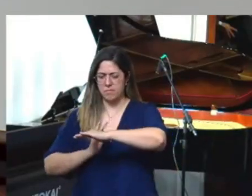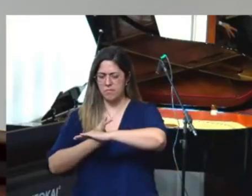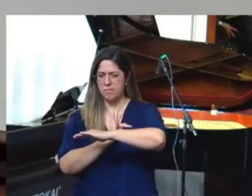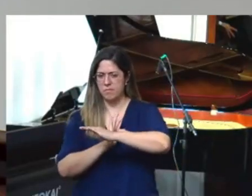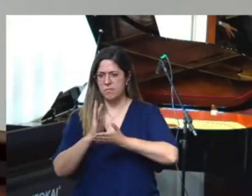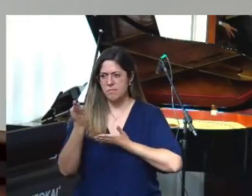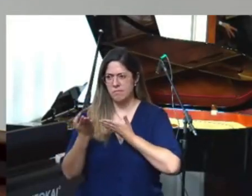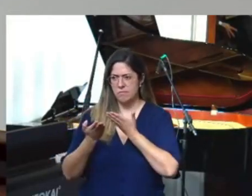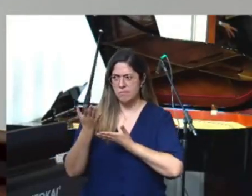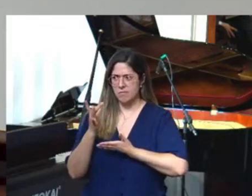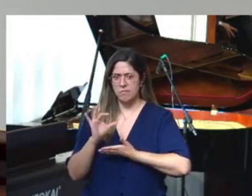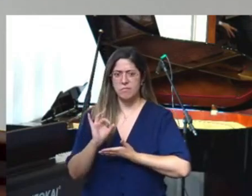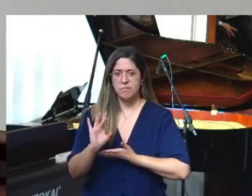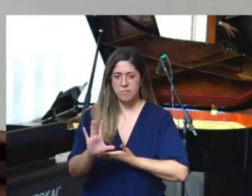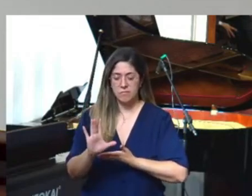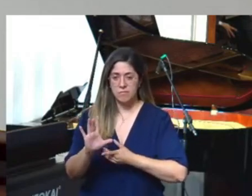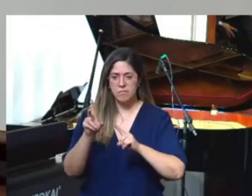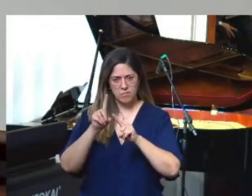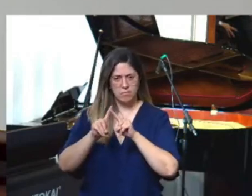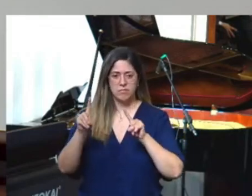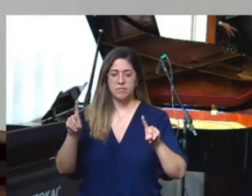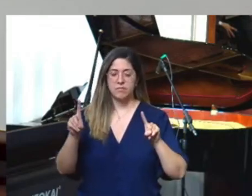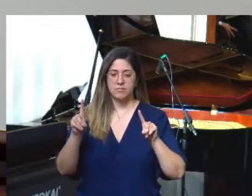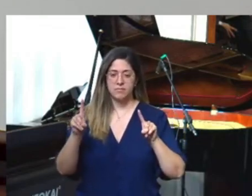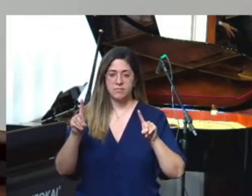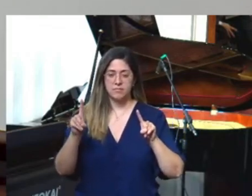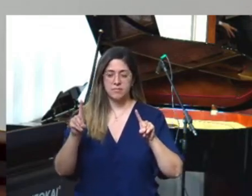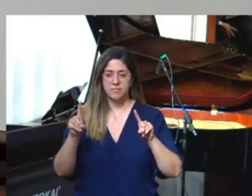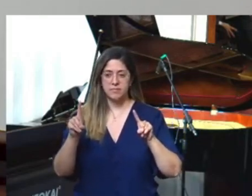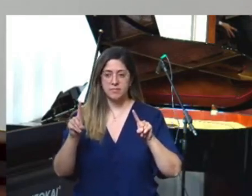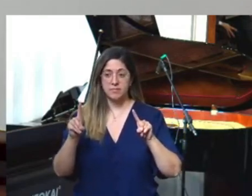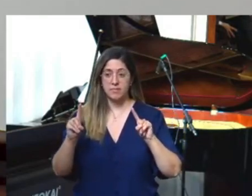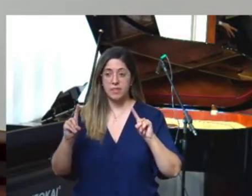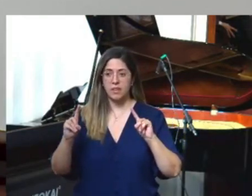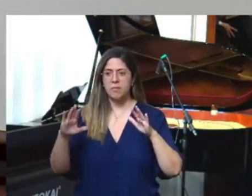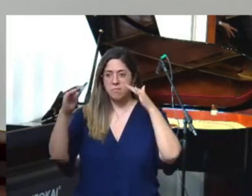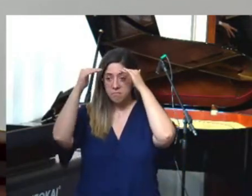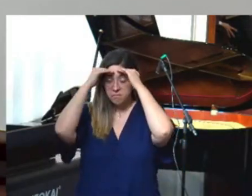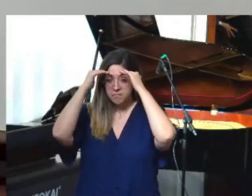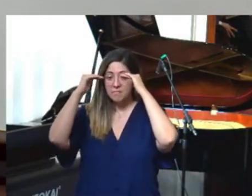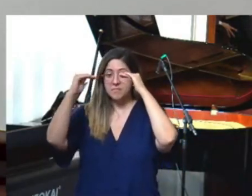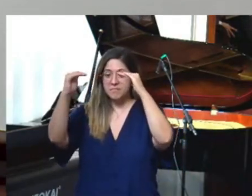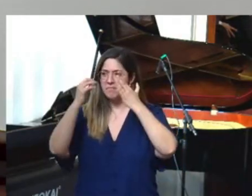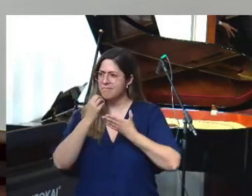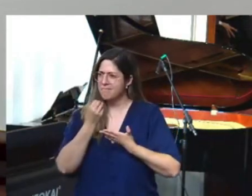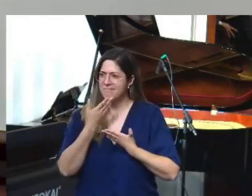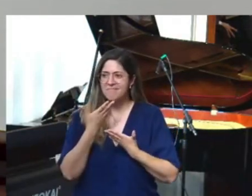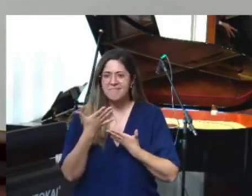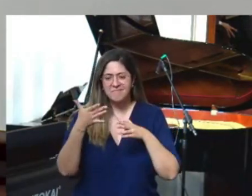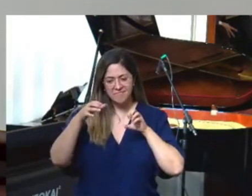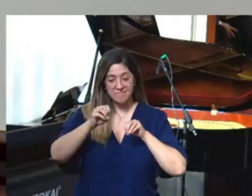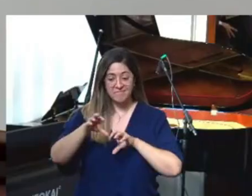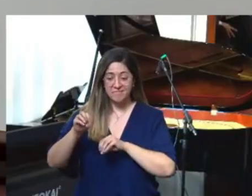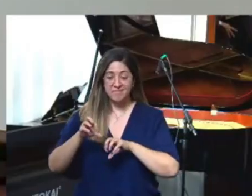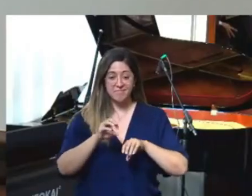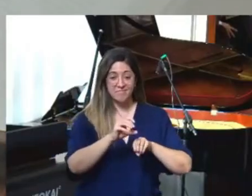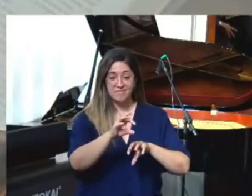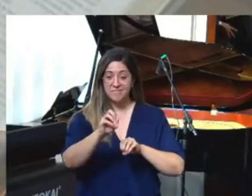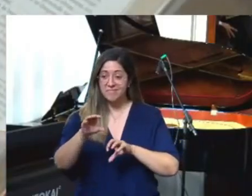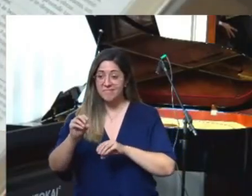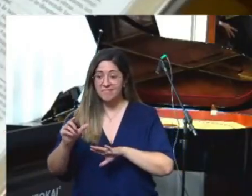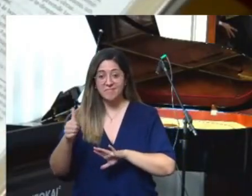nem escravizadas a muito vinho. Que sejam mestras do bem, a fim de